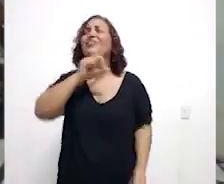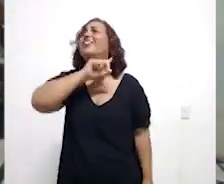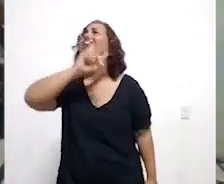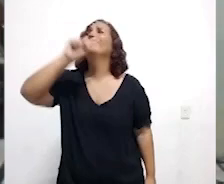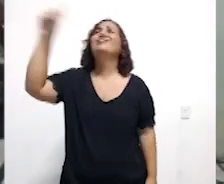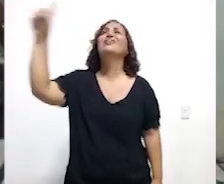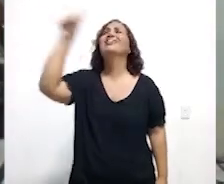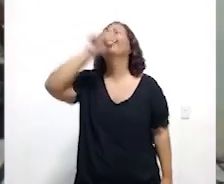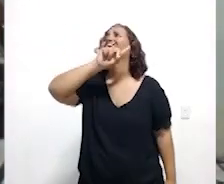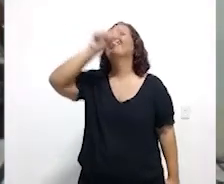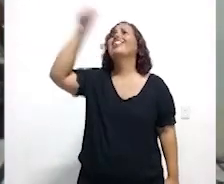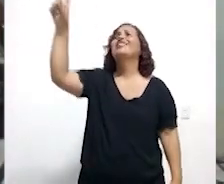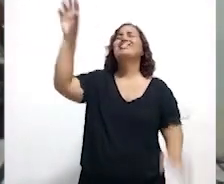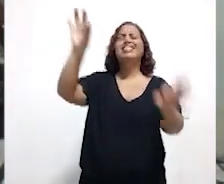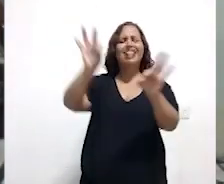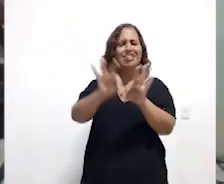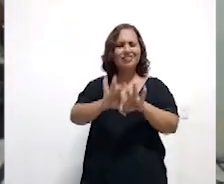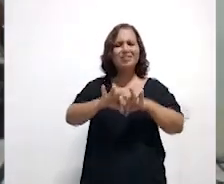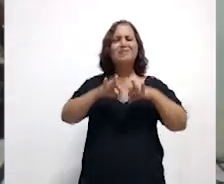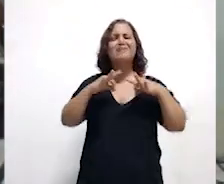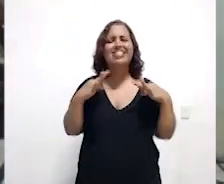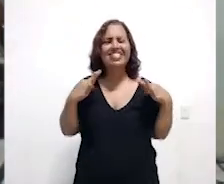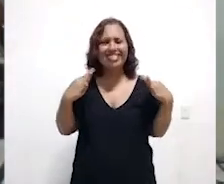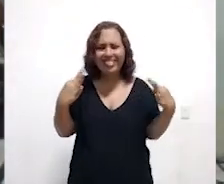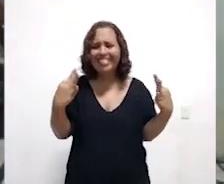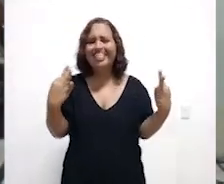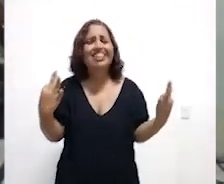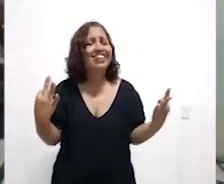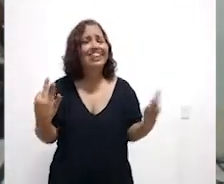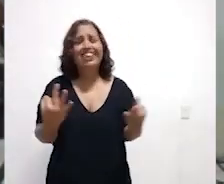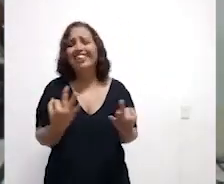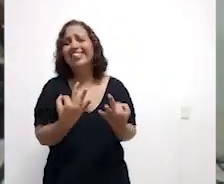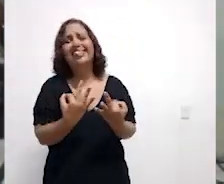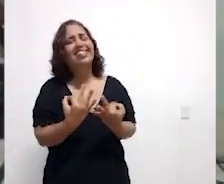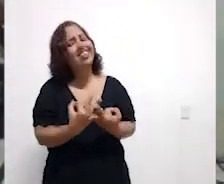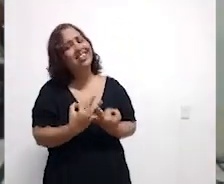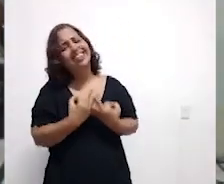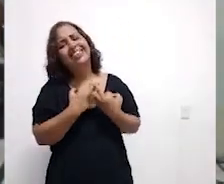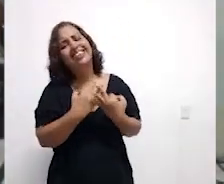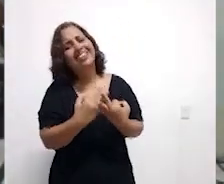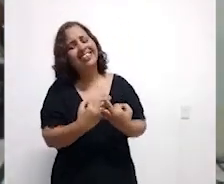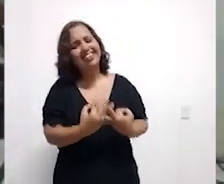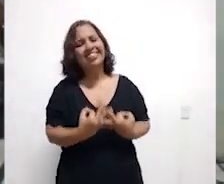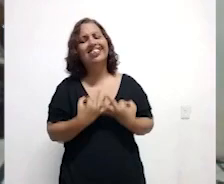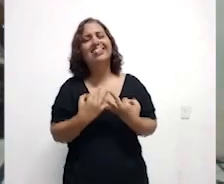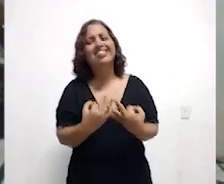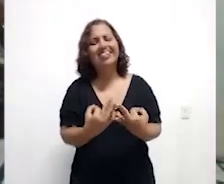Tu és o Deus da família.